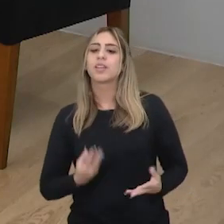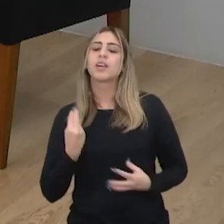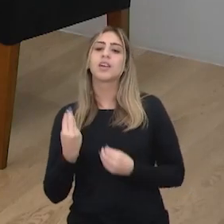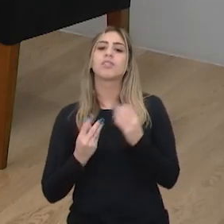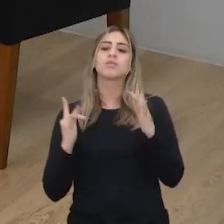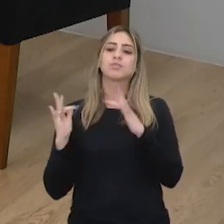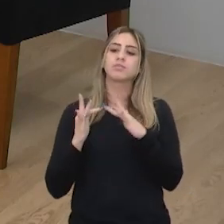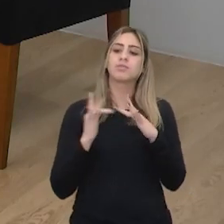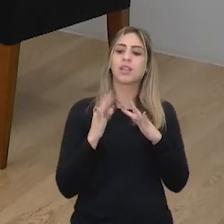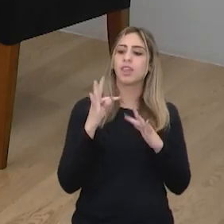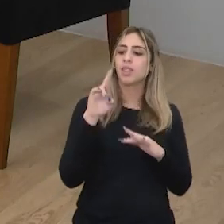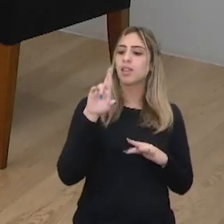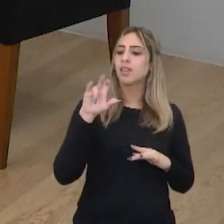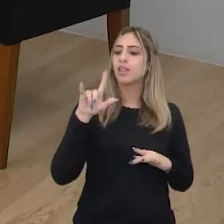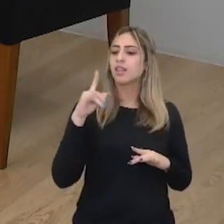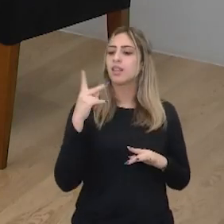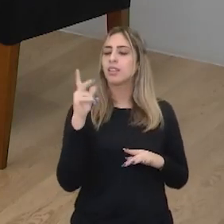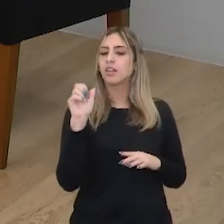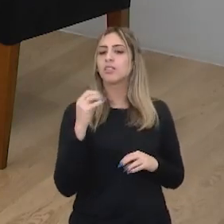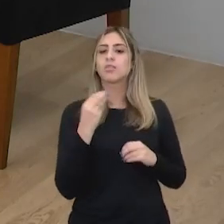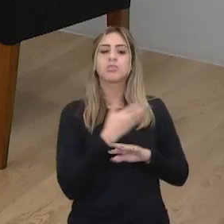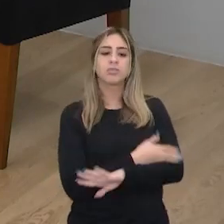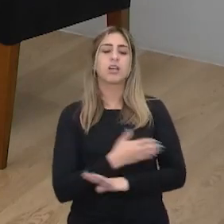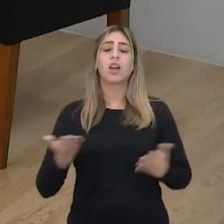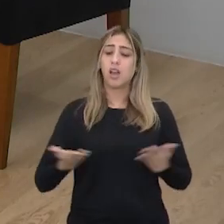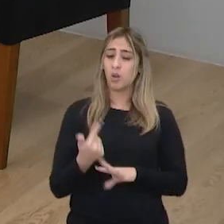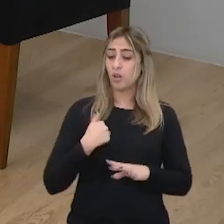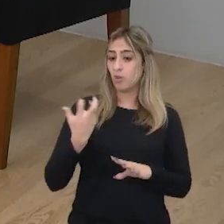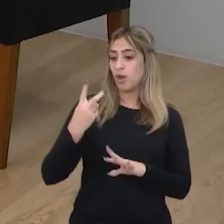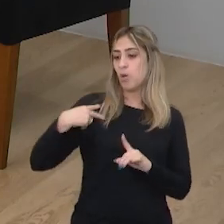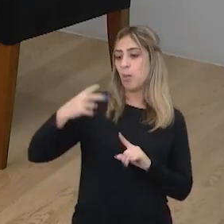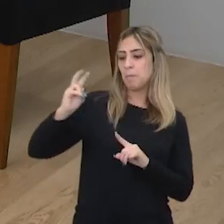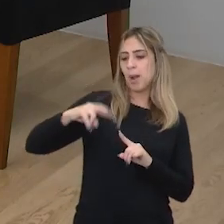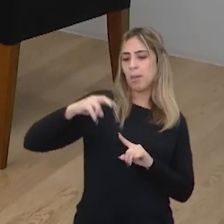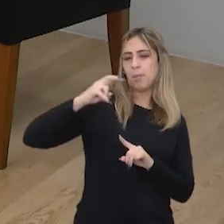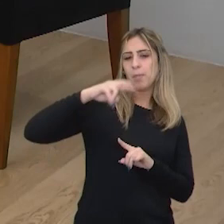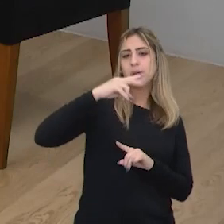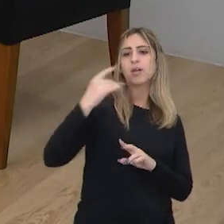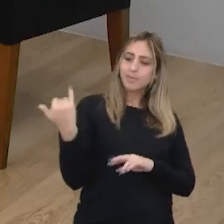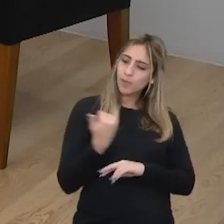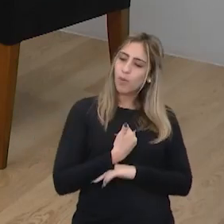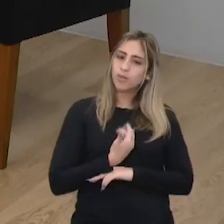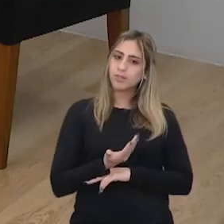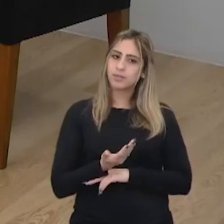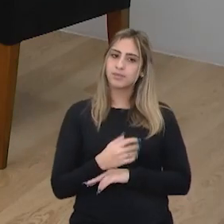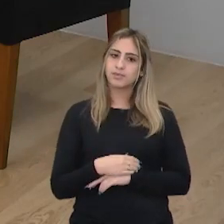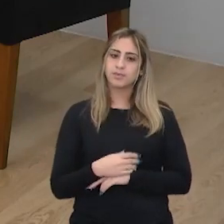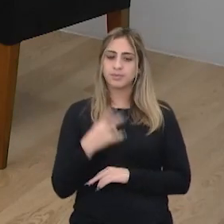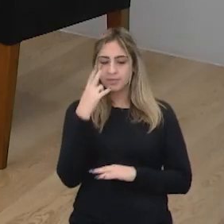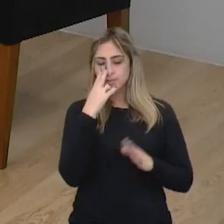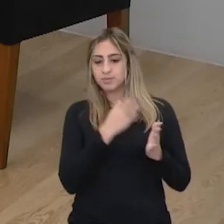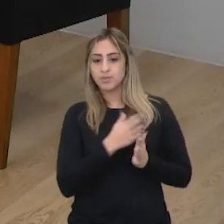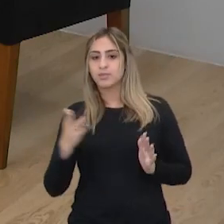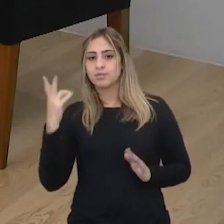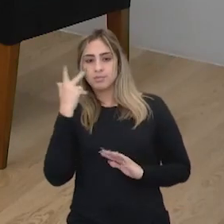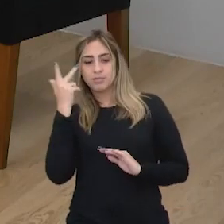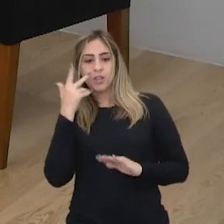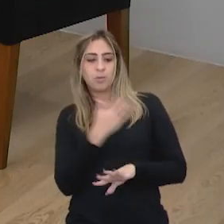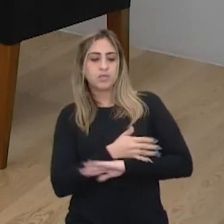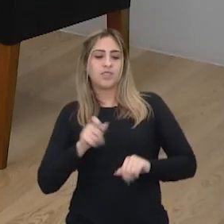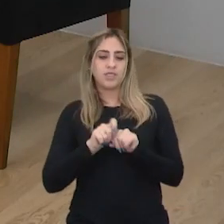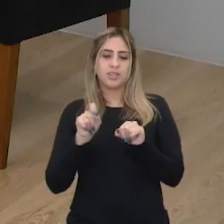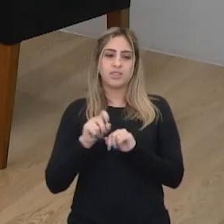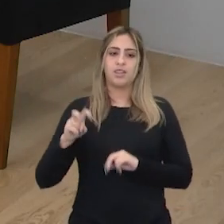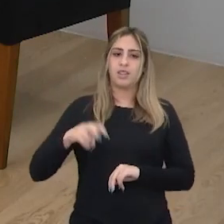das trilhas, assim, que você começou, quando que você falou assim, não, agora eu quero escalar? Conta pra gente. É que assim, acho que é um processo natural. Comecei a fazer